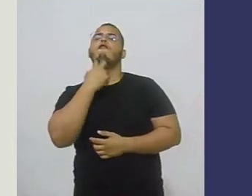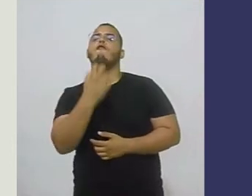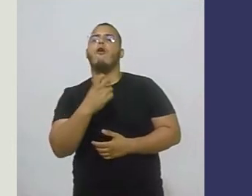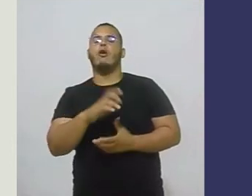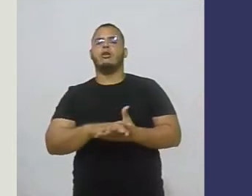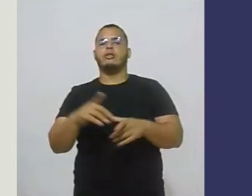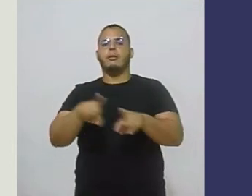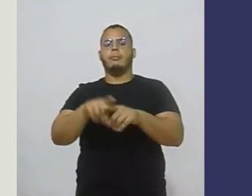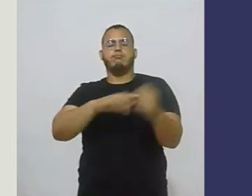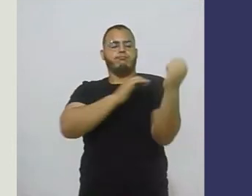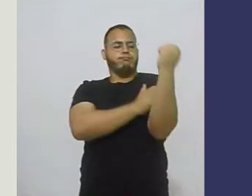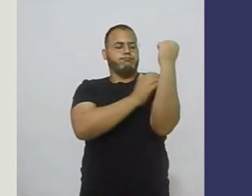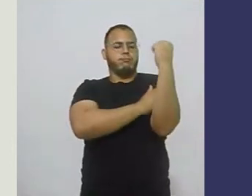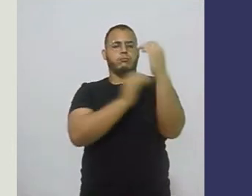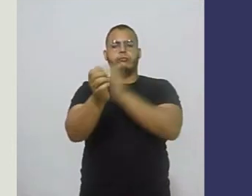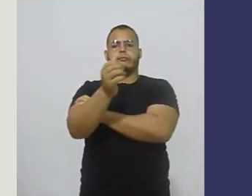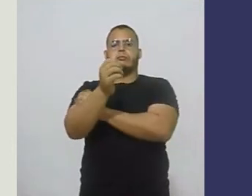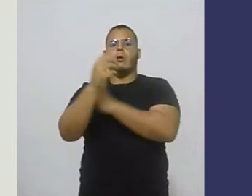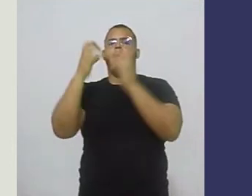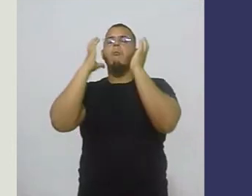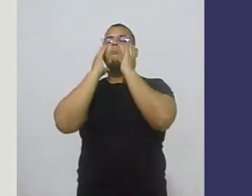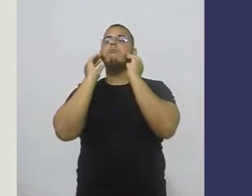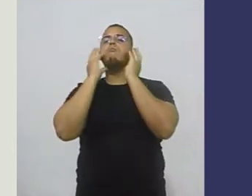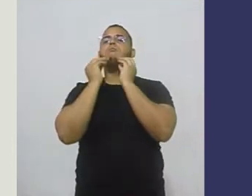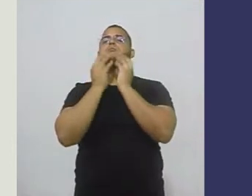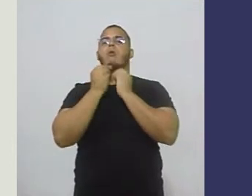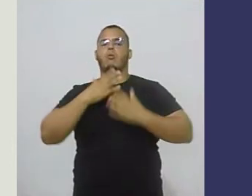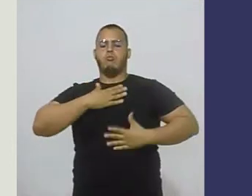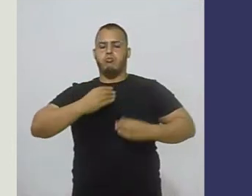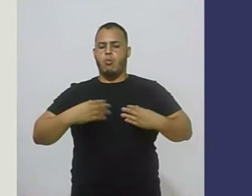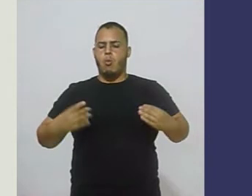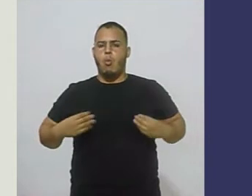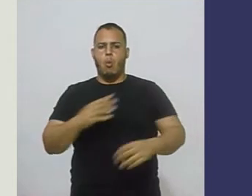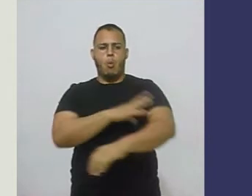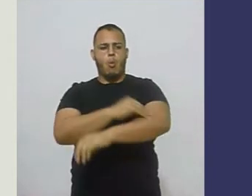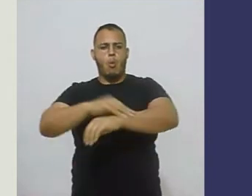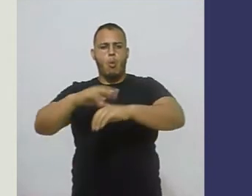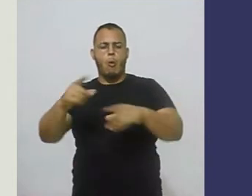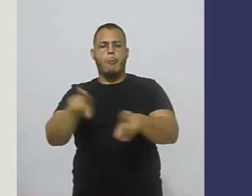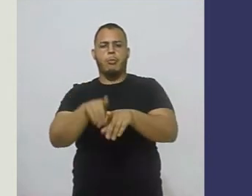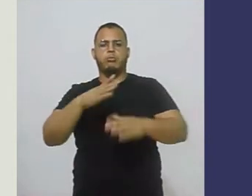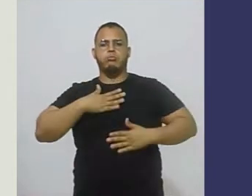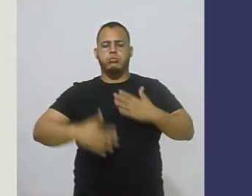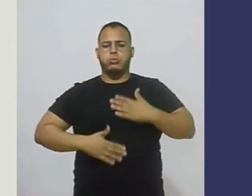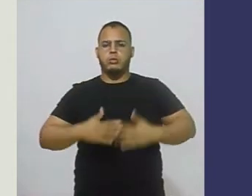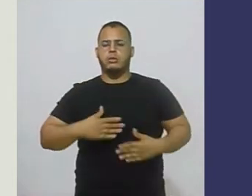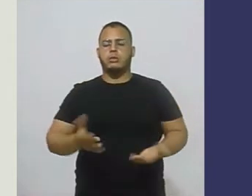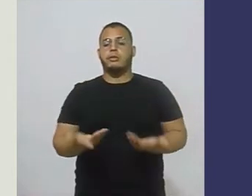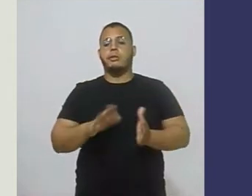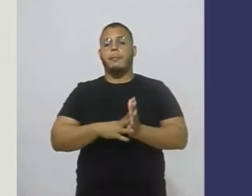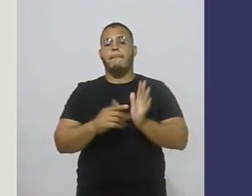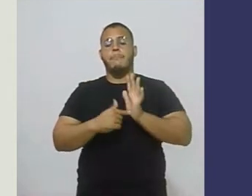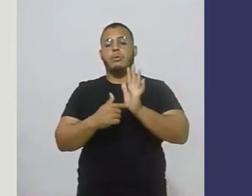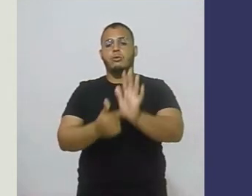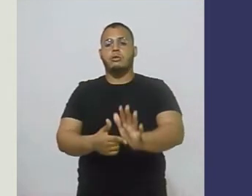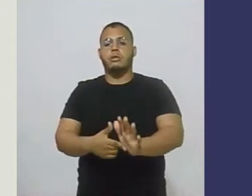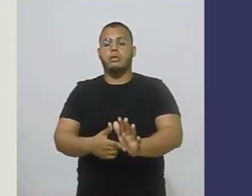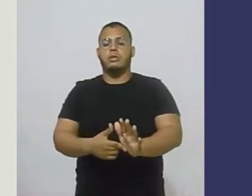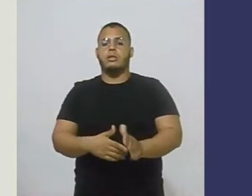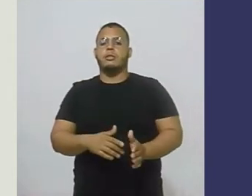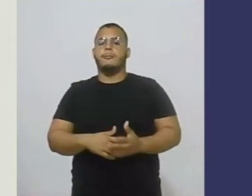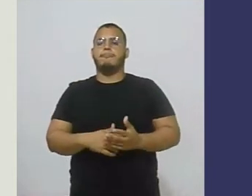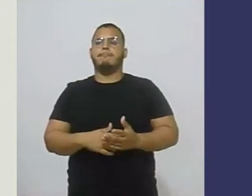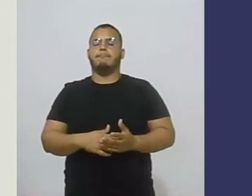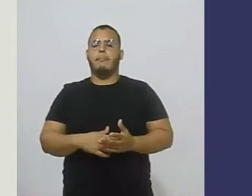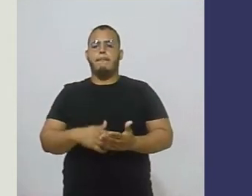muscular, crescimento de pelo pelo rosto, pelo corpo, certo? Então a testosterona aí, ela é justamente o hormônio que